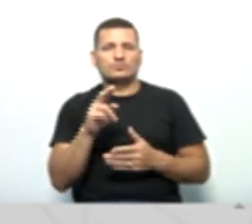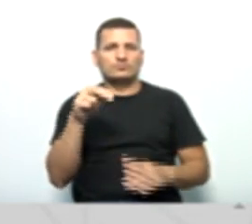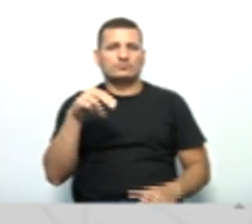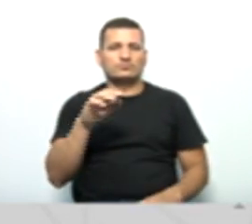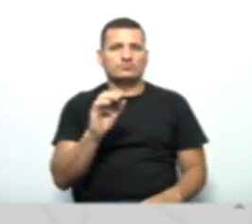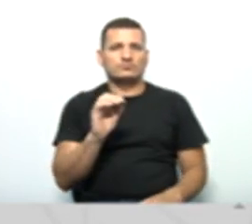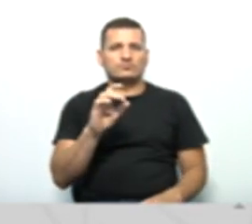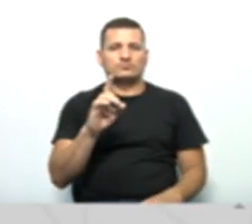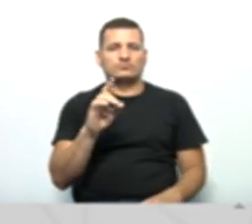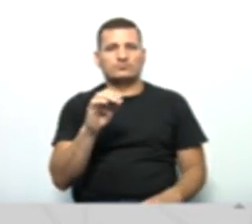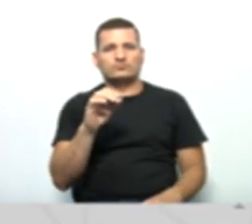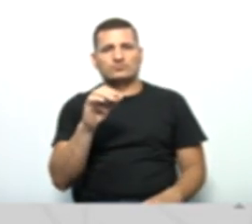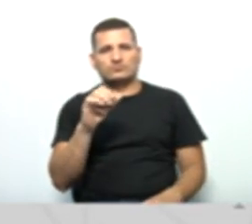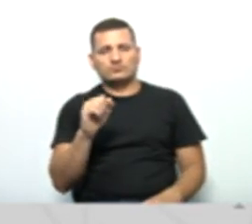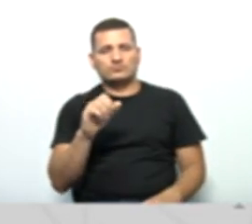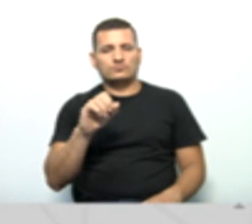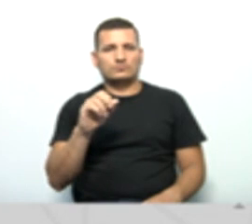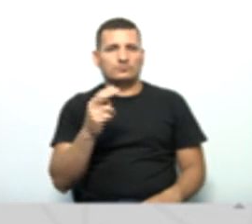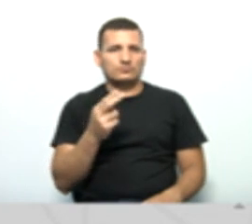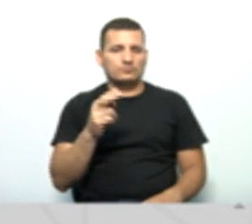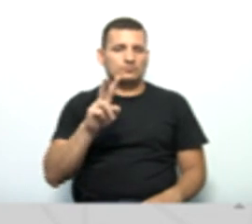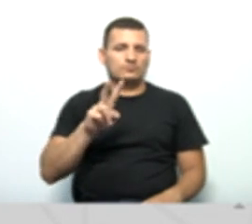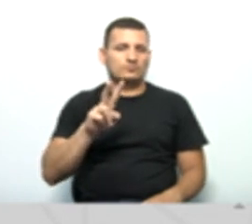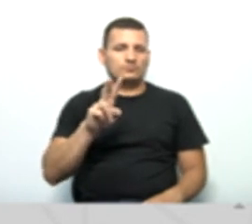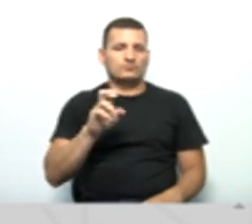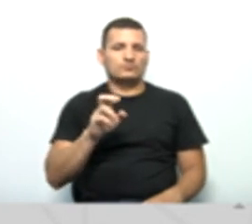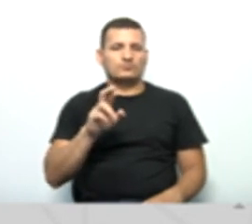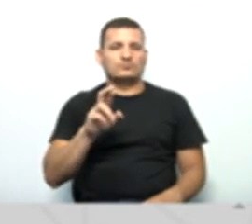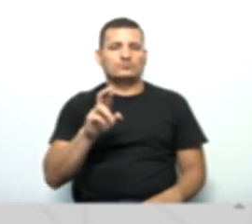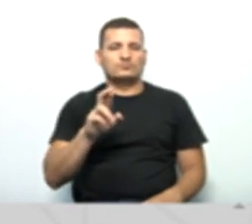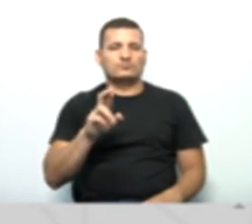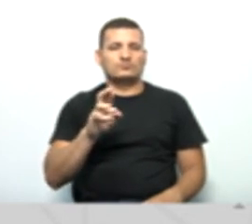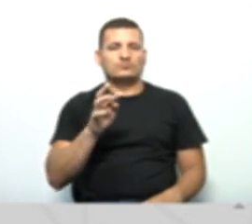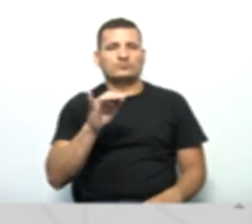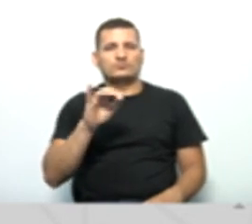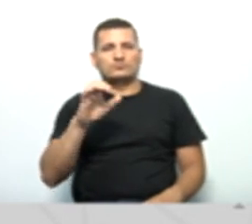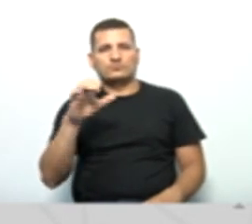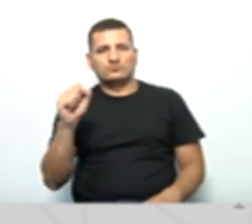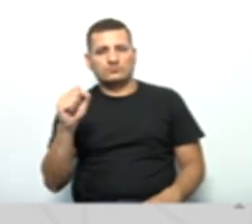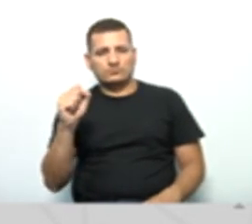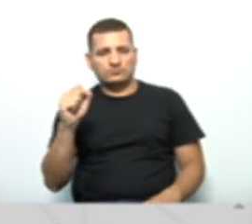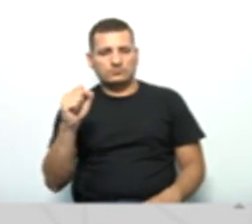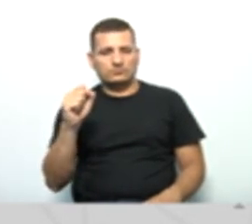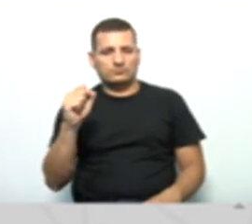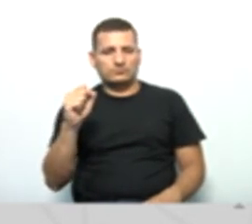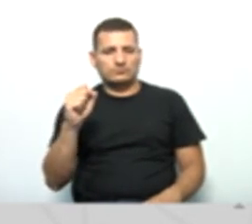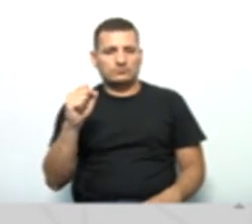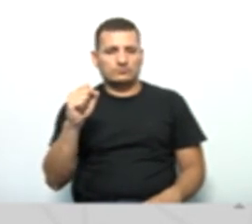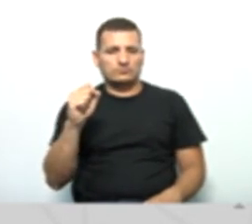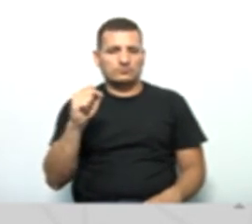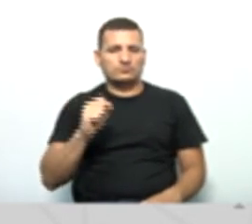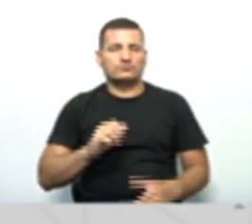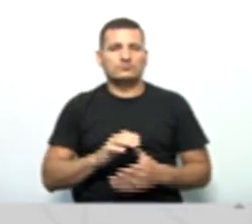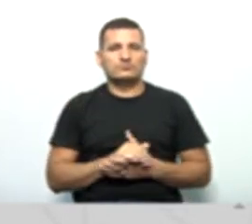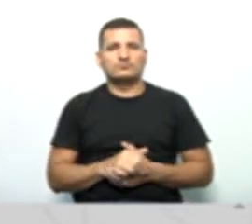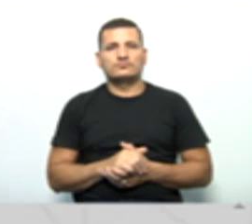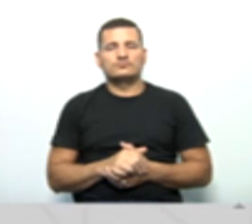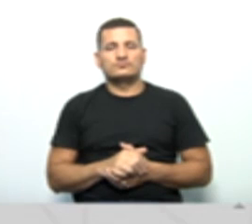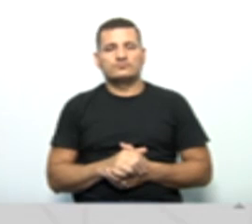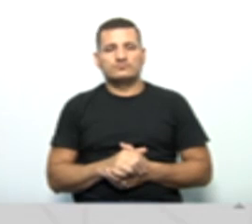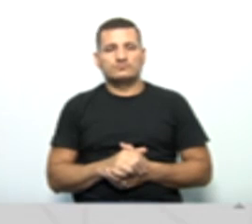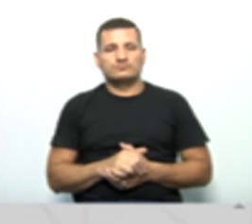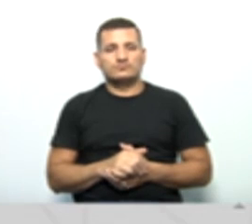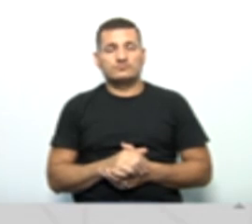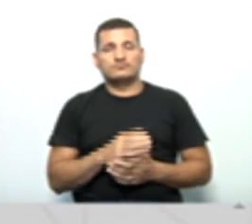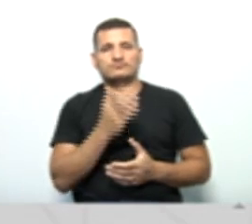ou vértices, conectados de forma específica para um conjunto de arestas. Aí eu